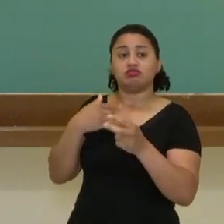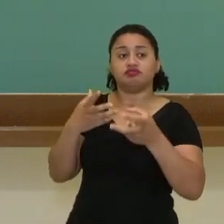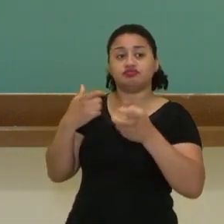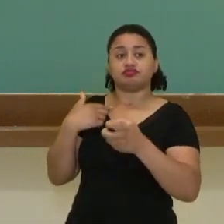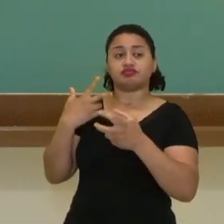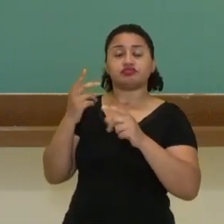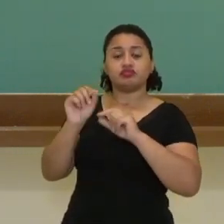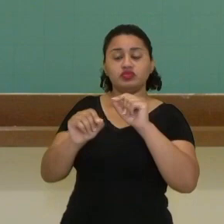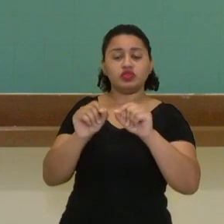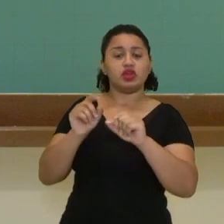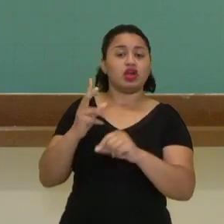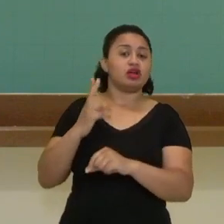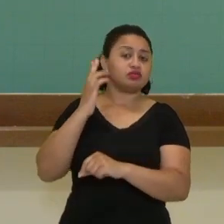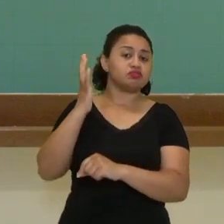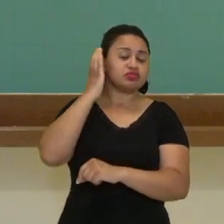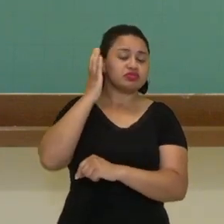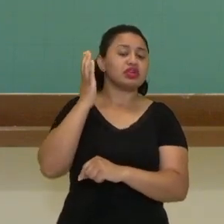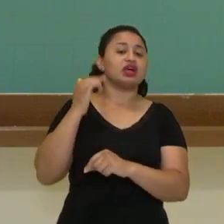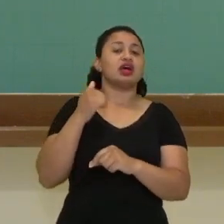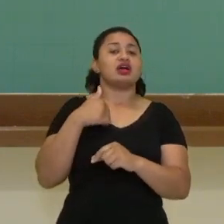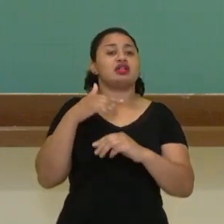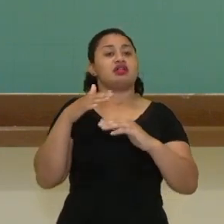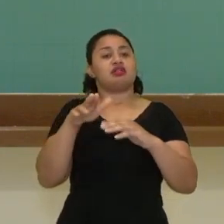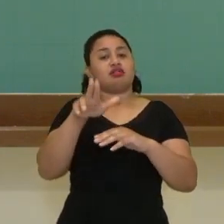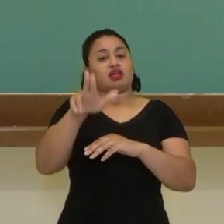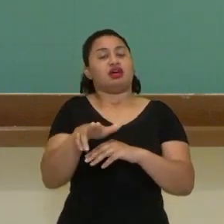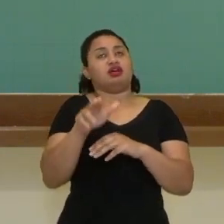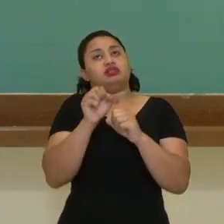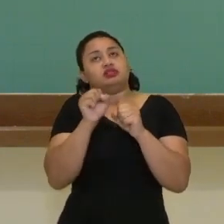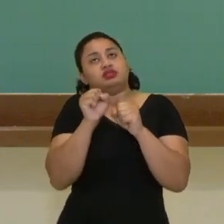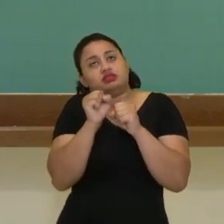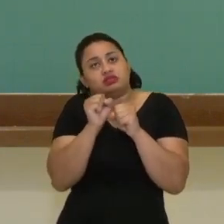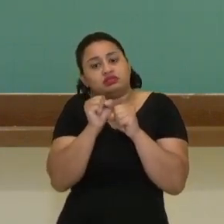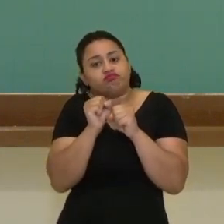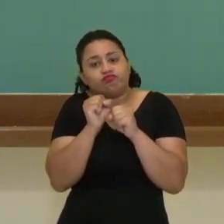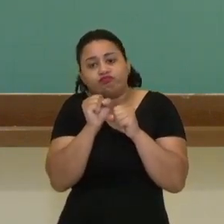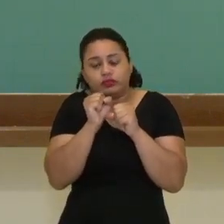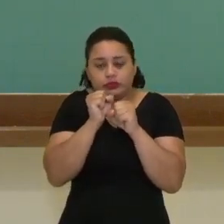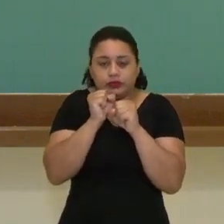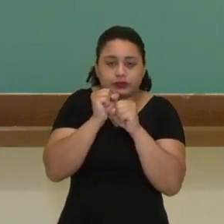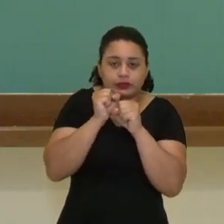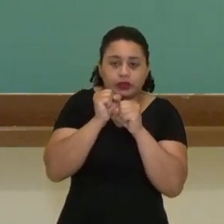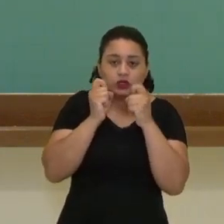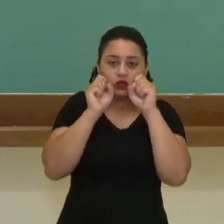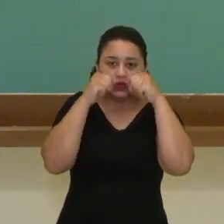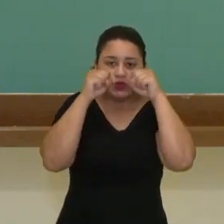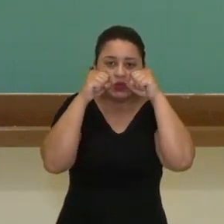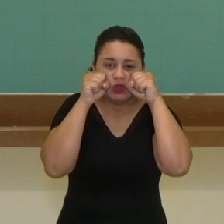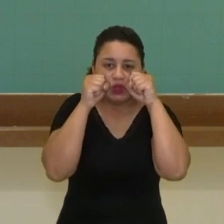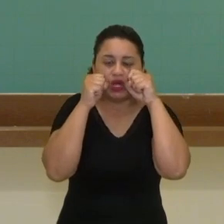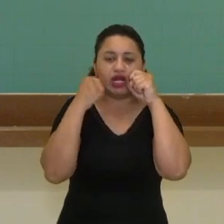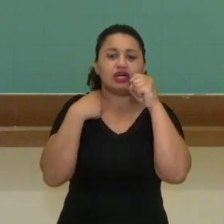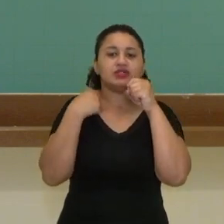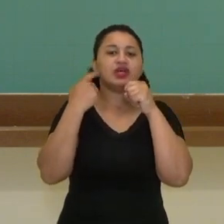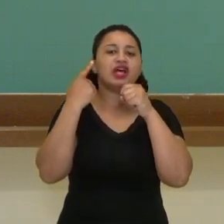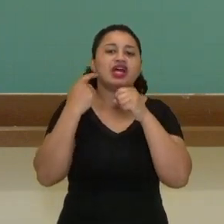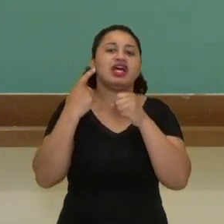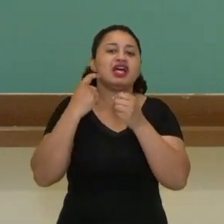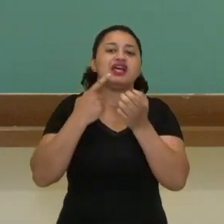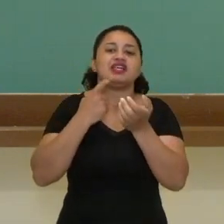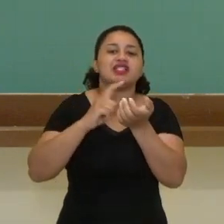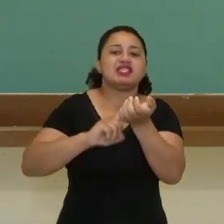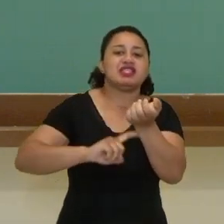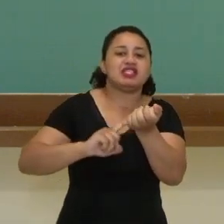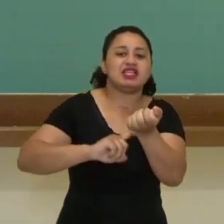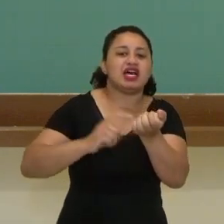o Vincent na cama dele tremendo, em posição fetal, chorando e ensanguentado, né? Nesse